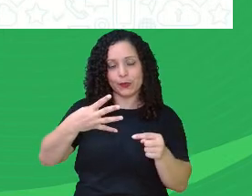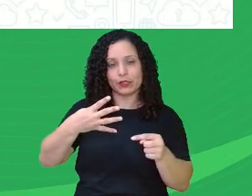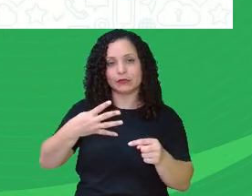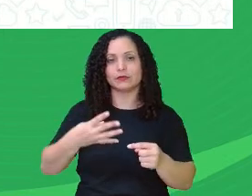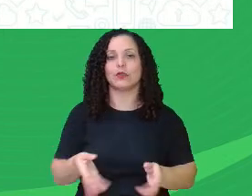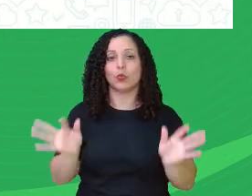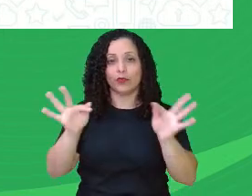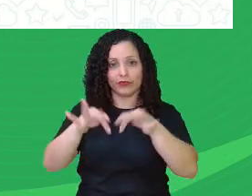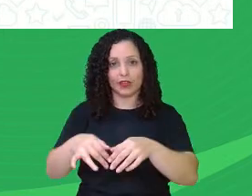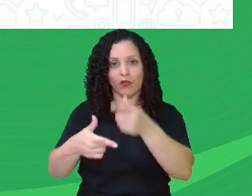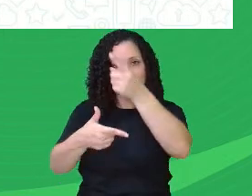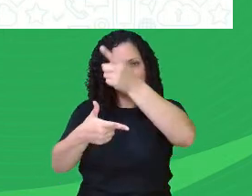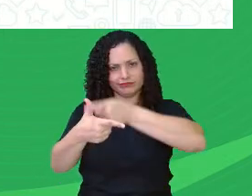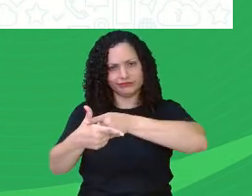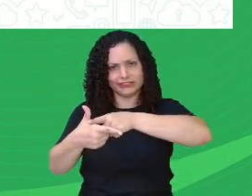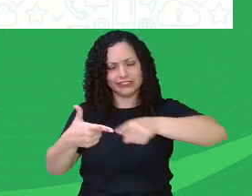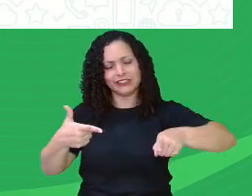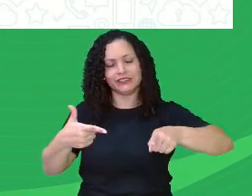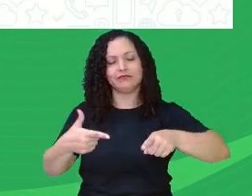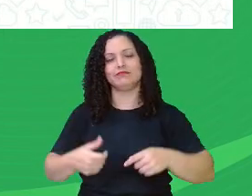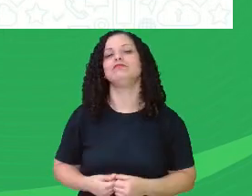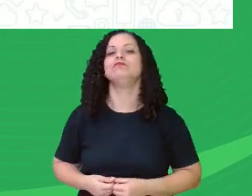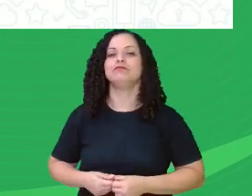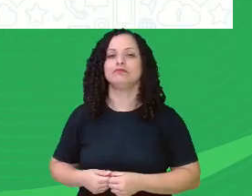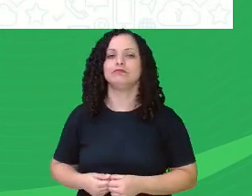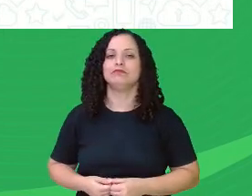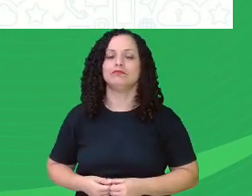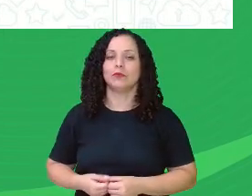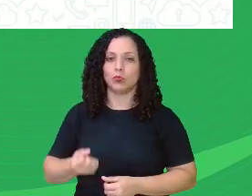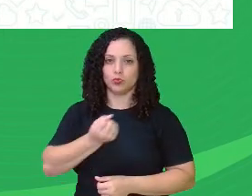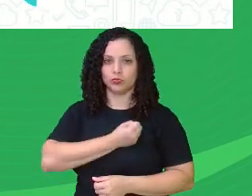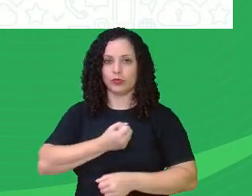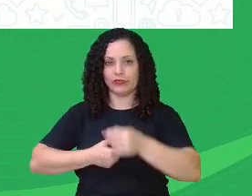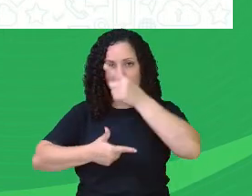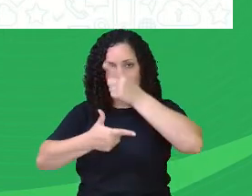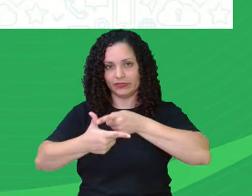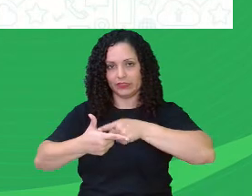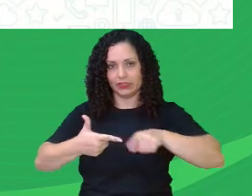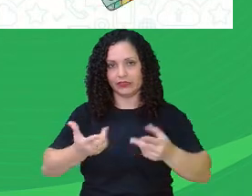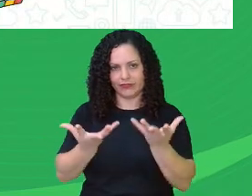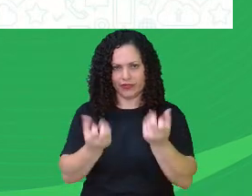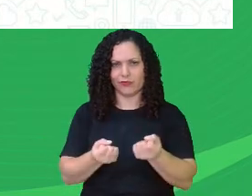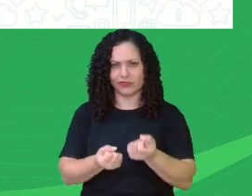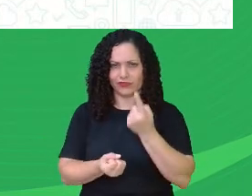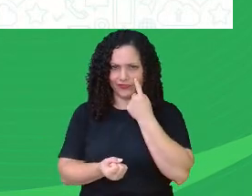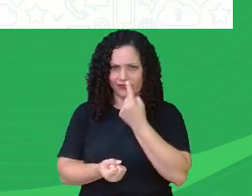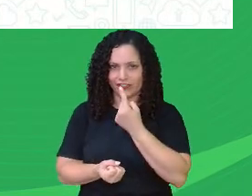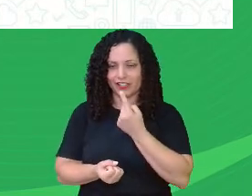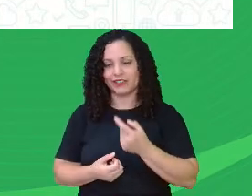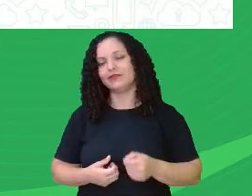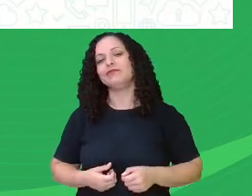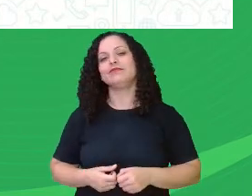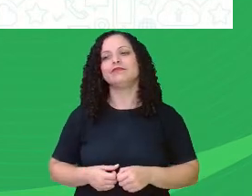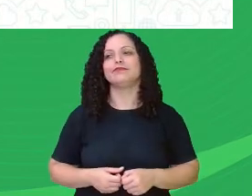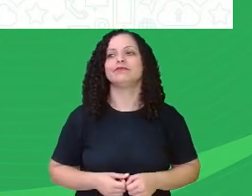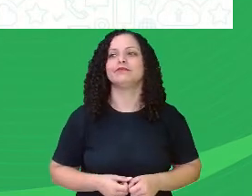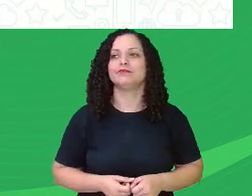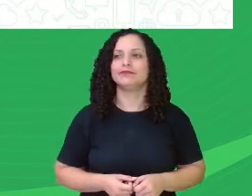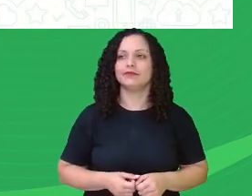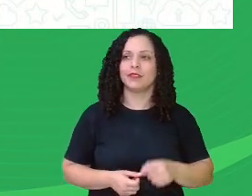digo cabe, quando eu vou colocar, você sabe que vai dividir um pelo outro. Vamos fazer a continha? Ó, volume da caixa